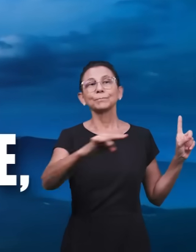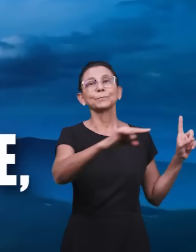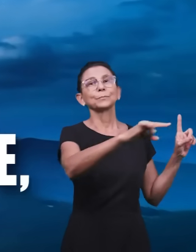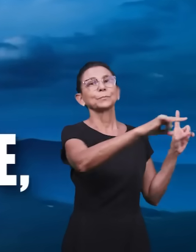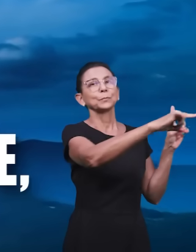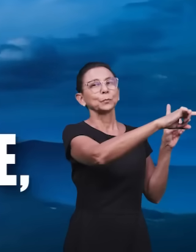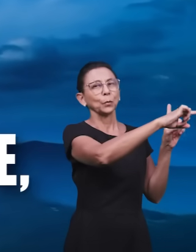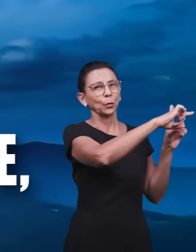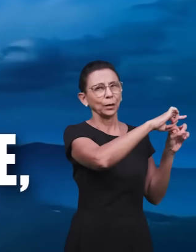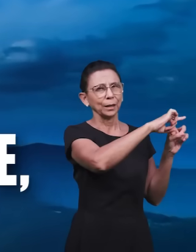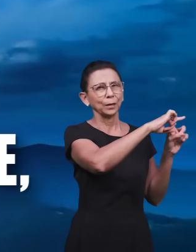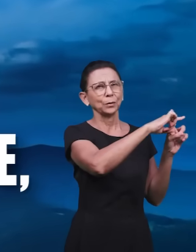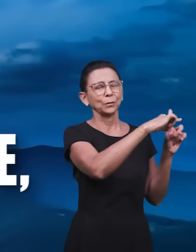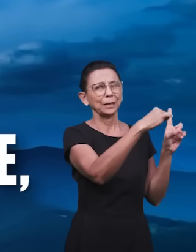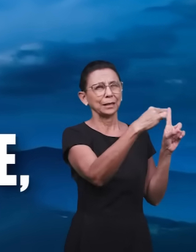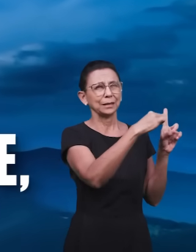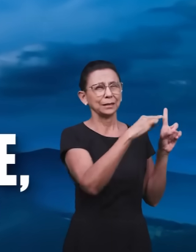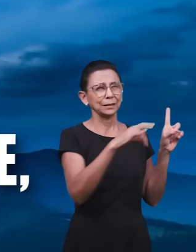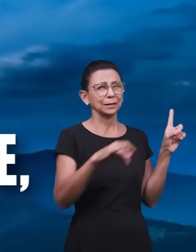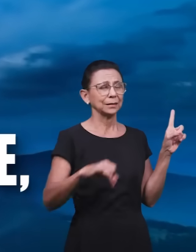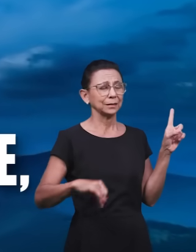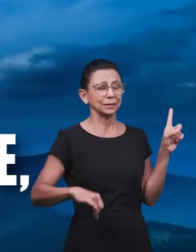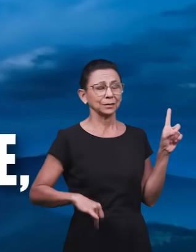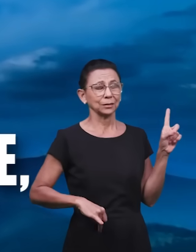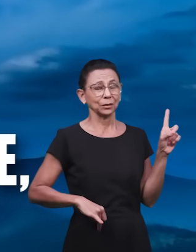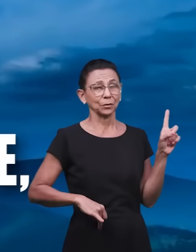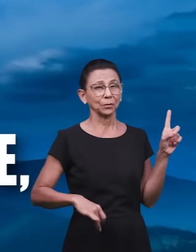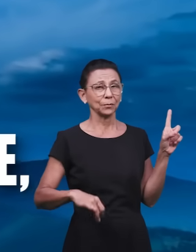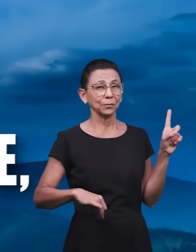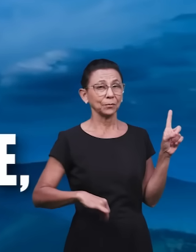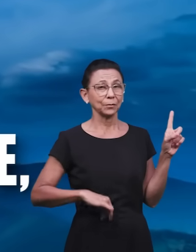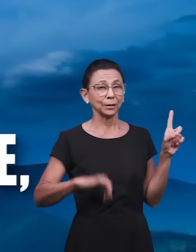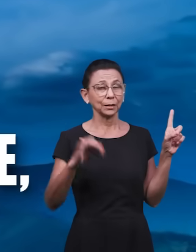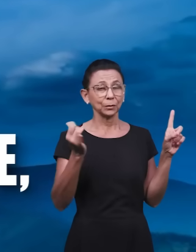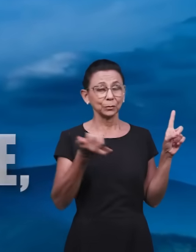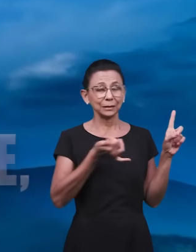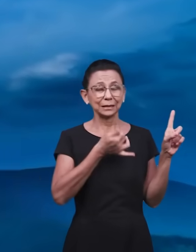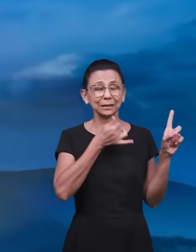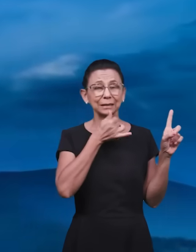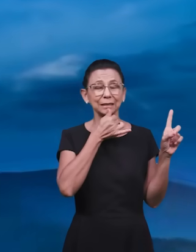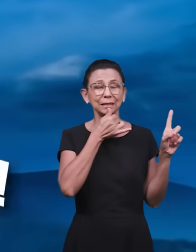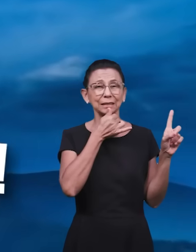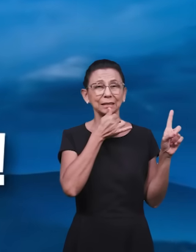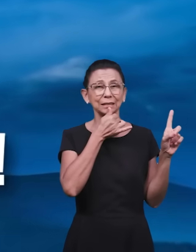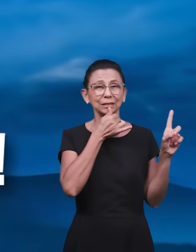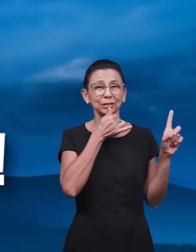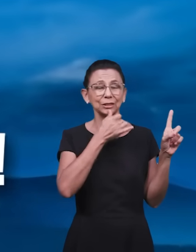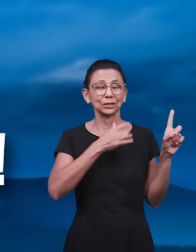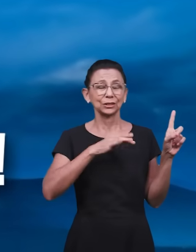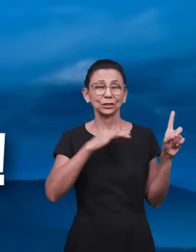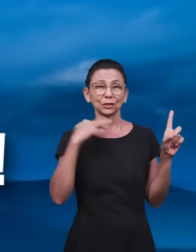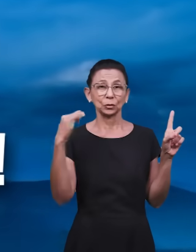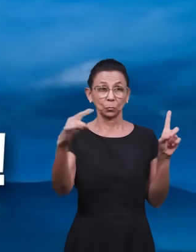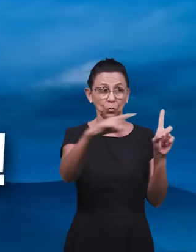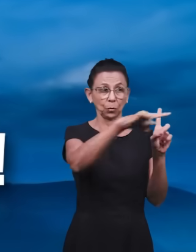e da morte, triste sorte, me